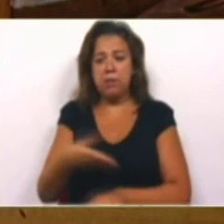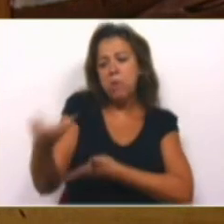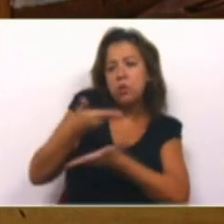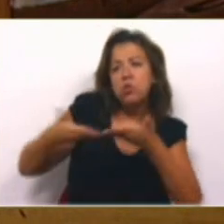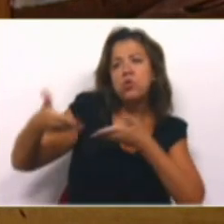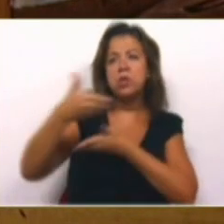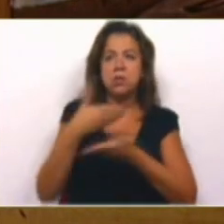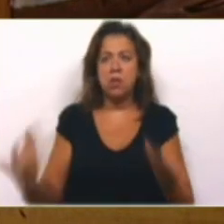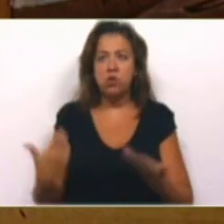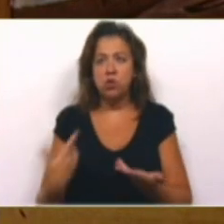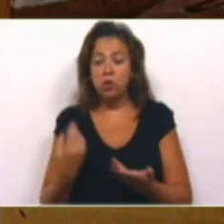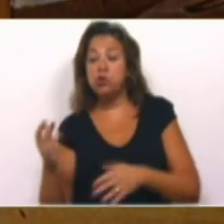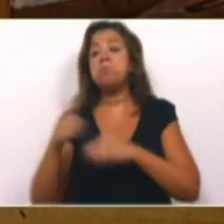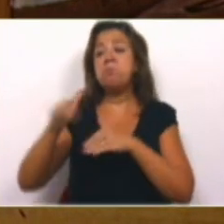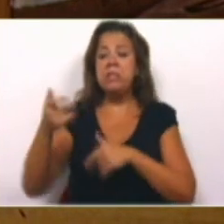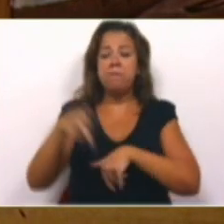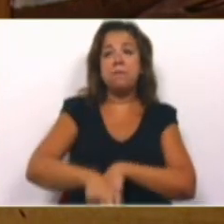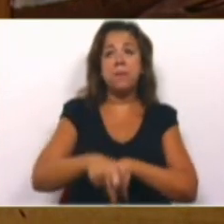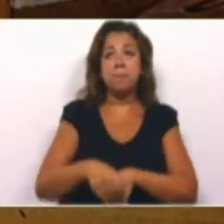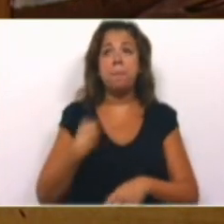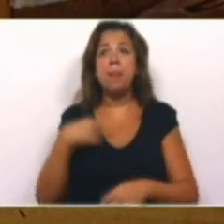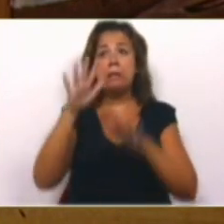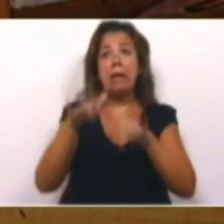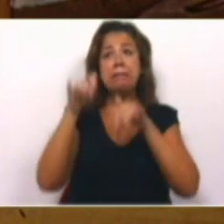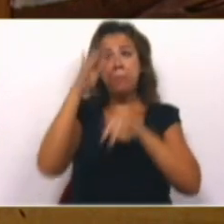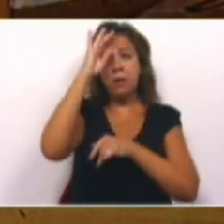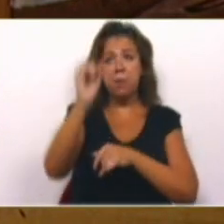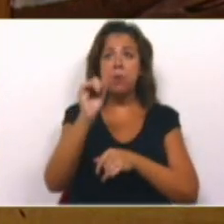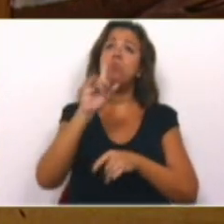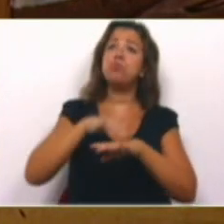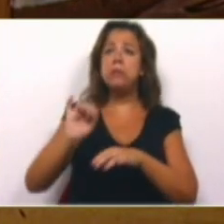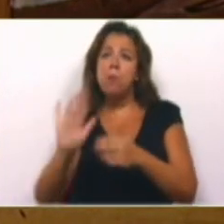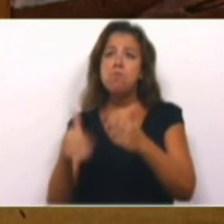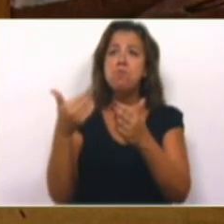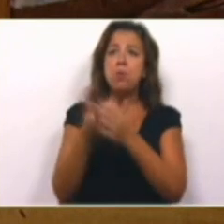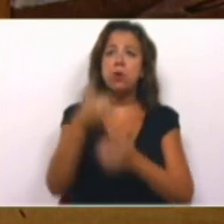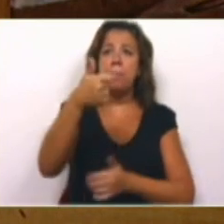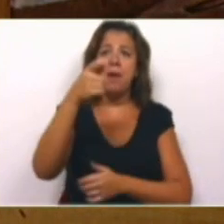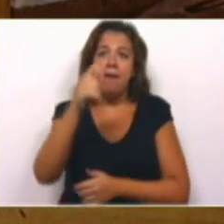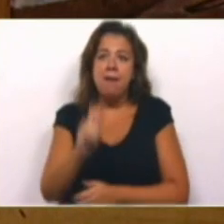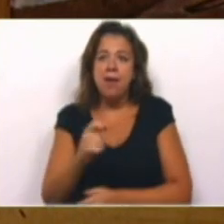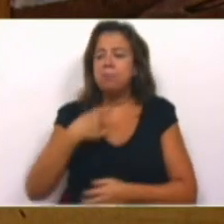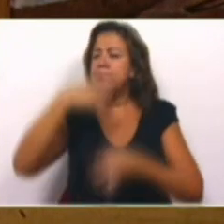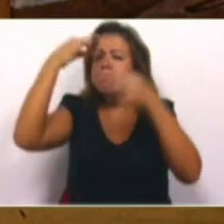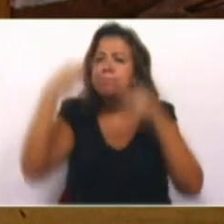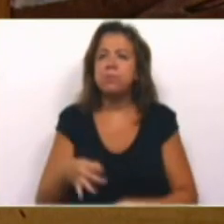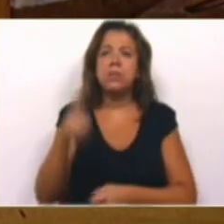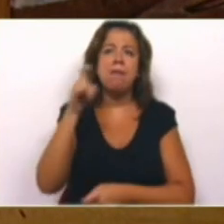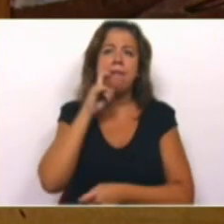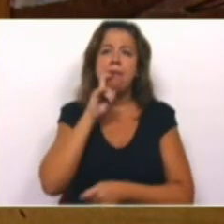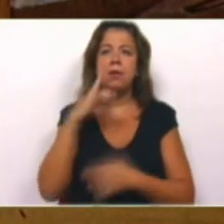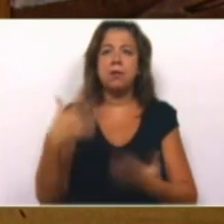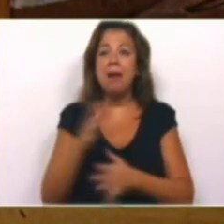das votações que saíram aqui desta Assembleia da República por proposta do Bloco de Esquerda, garantimos